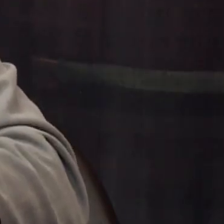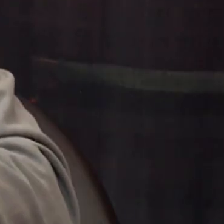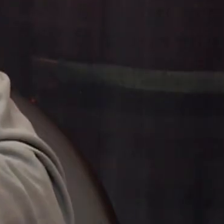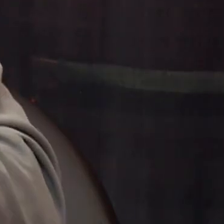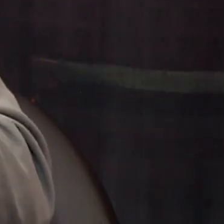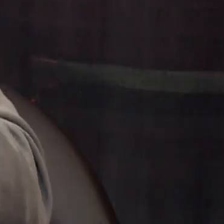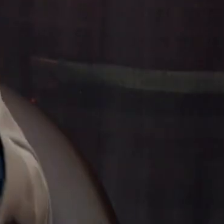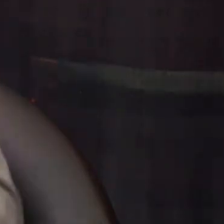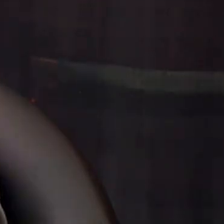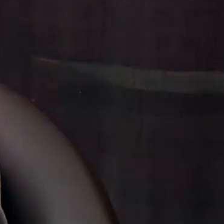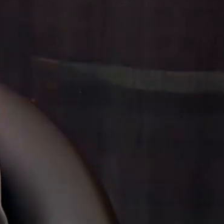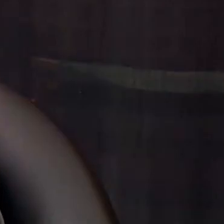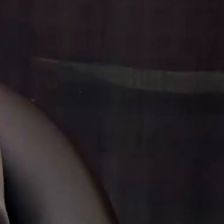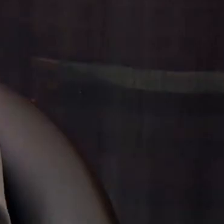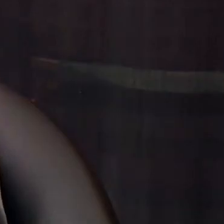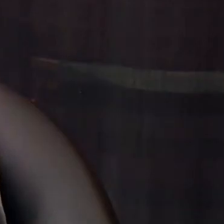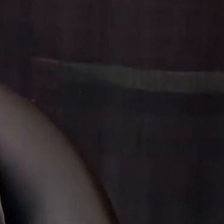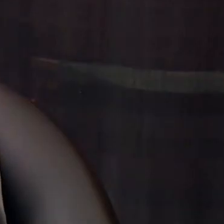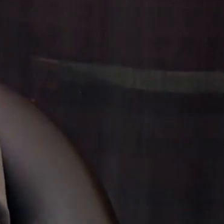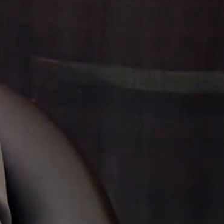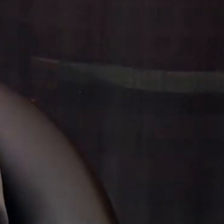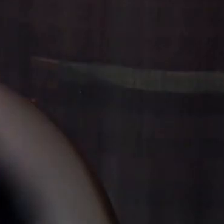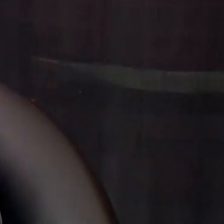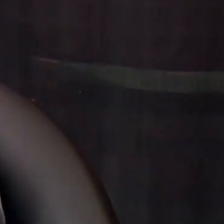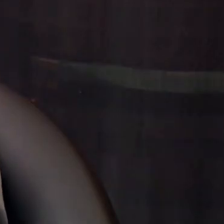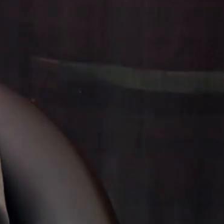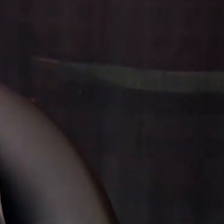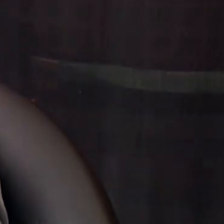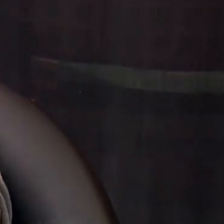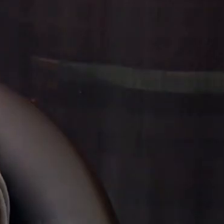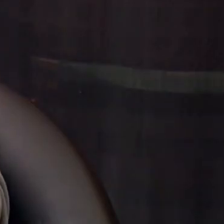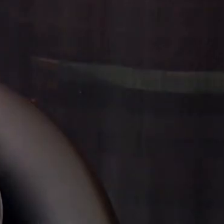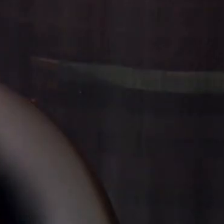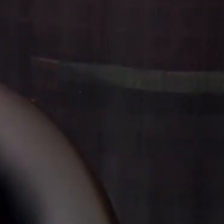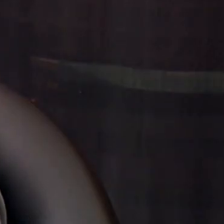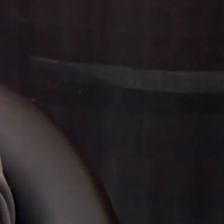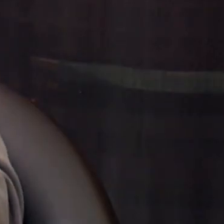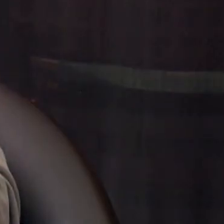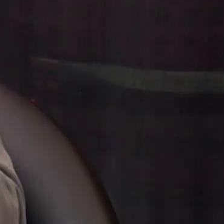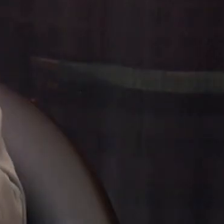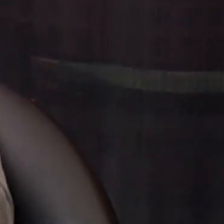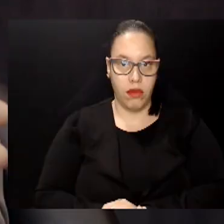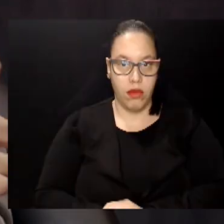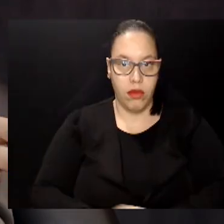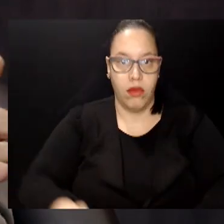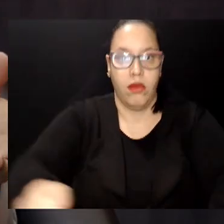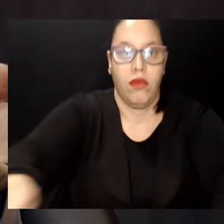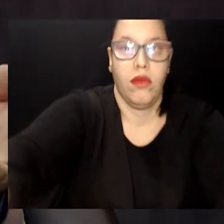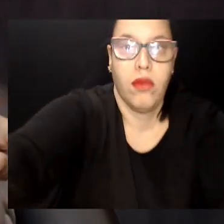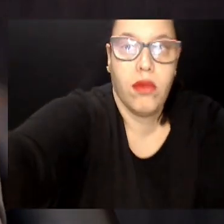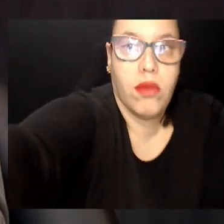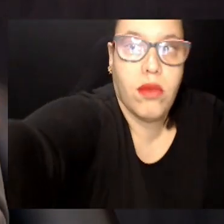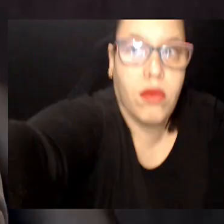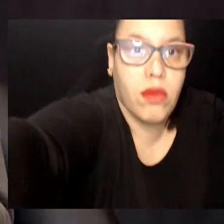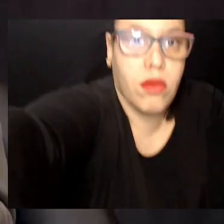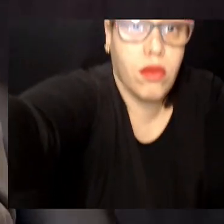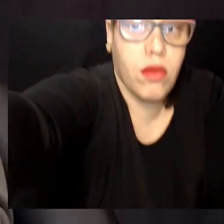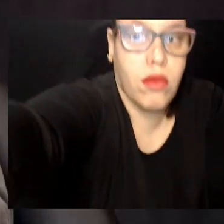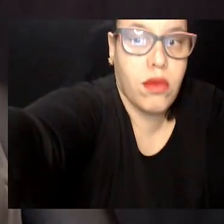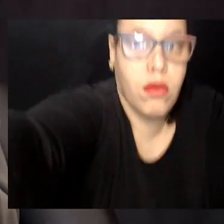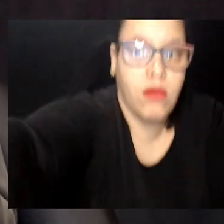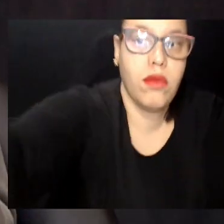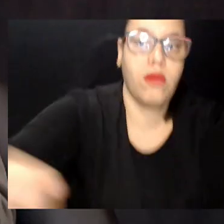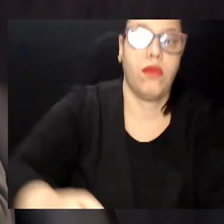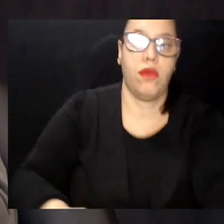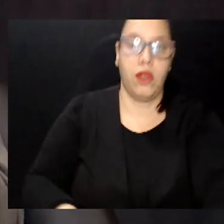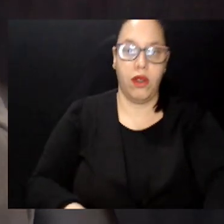você possa ter me procurado pra tal demanda, mas olha, isso não tem que ser uma normalidade. Então, numa próxima vez, vamos nos organizar pra fazer isso num período comercial pra não atrapalhar nem você